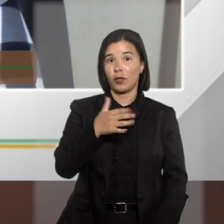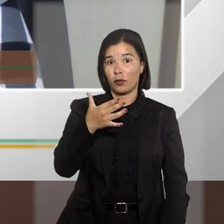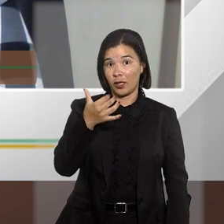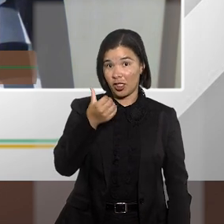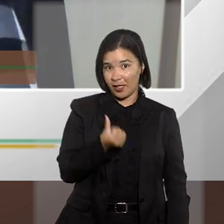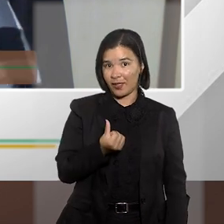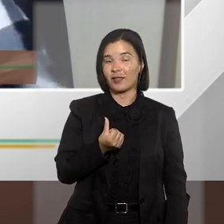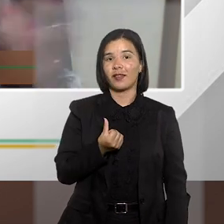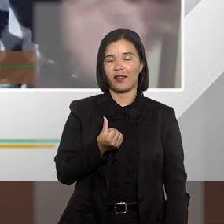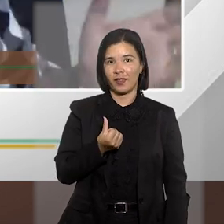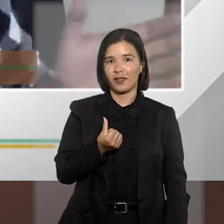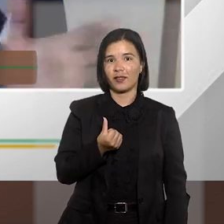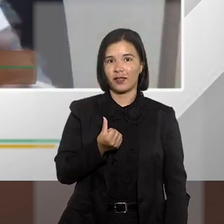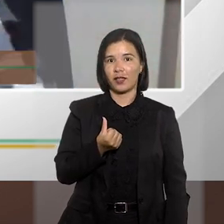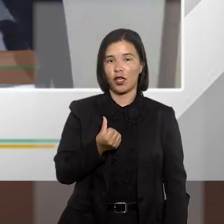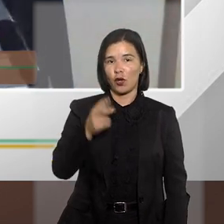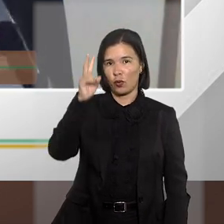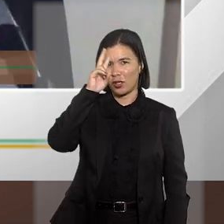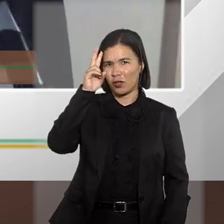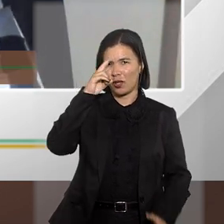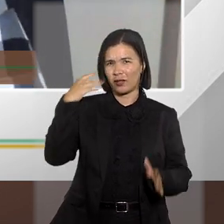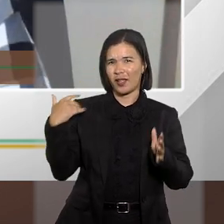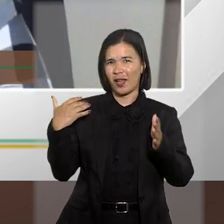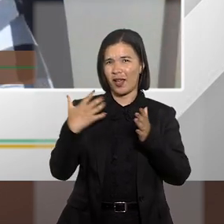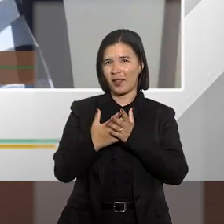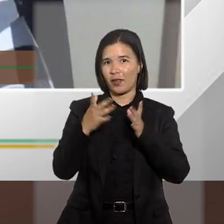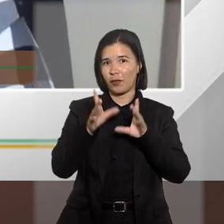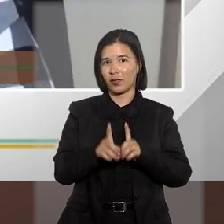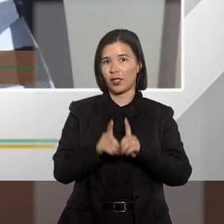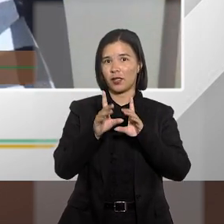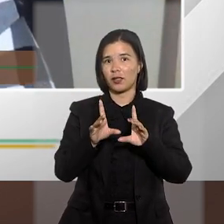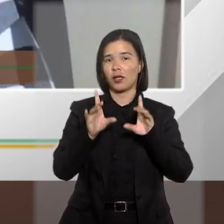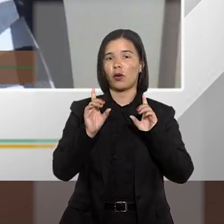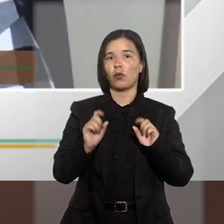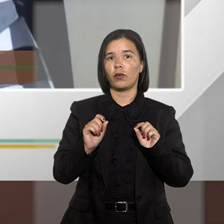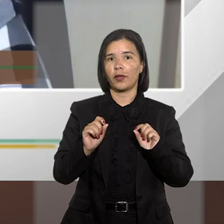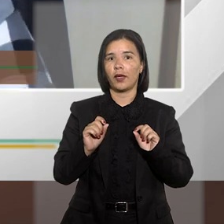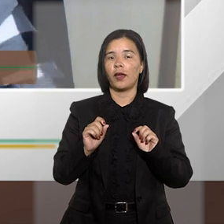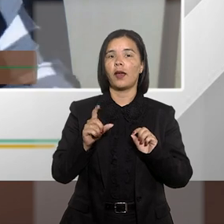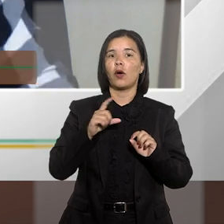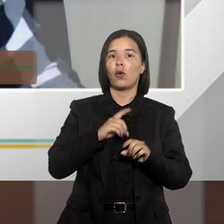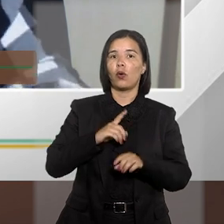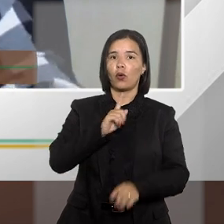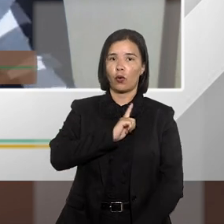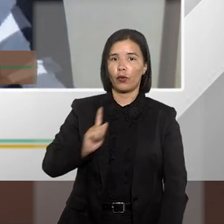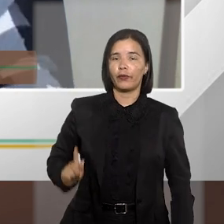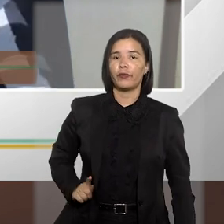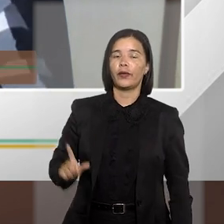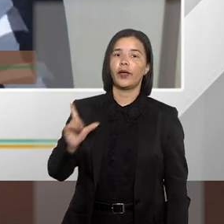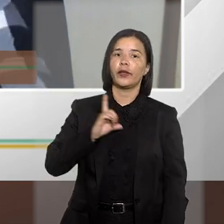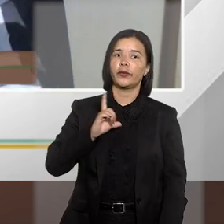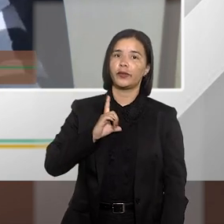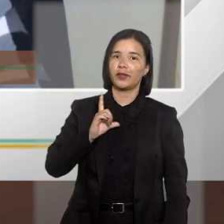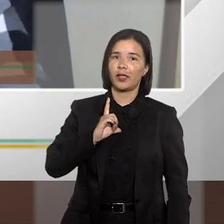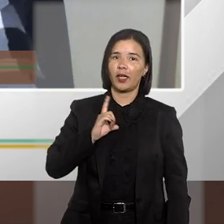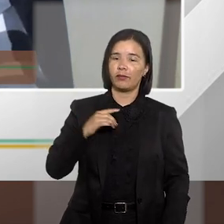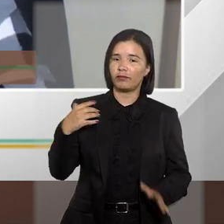2016, desde o histórico da democratização, né? O governo havia